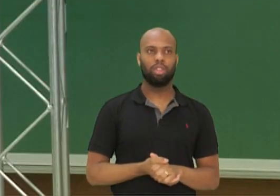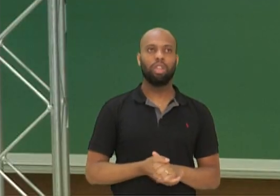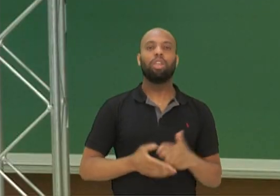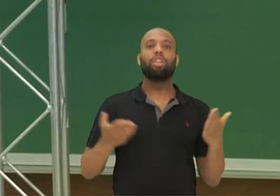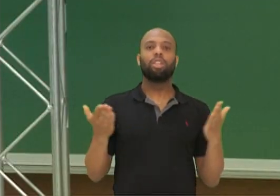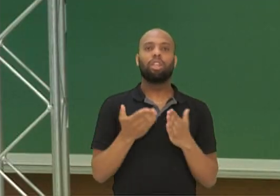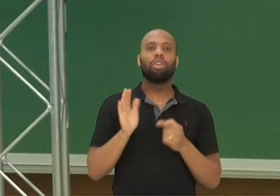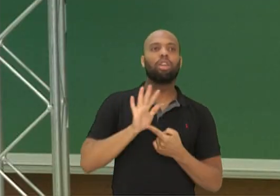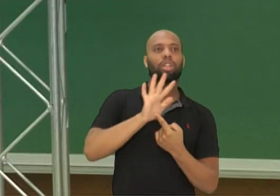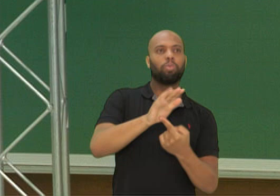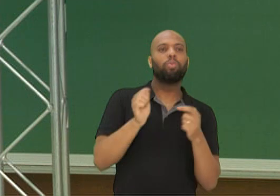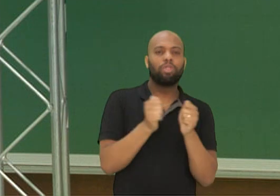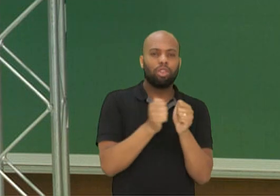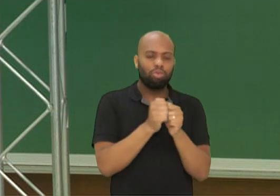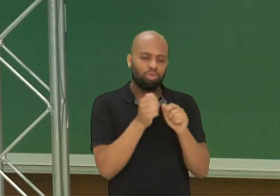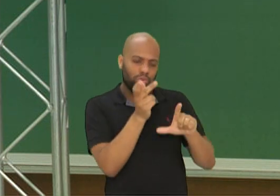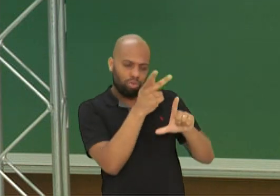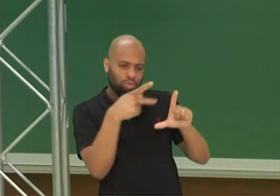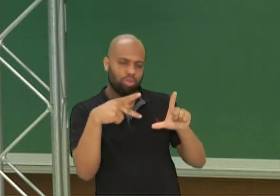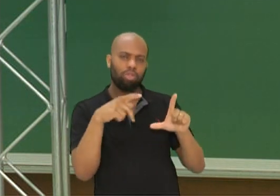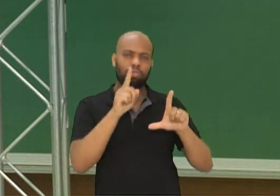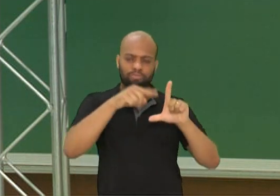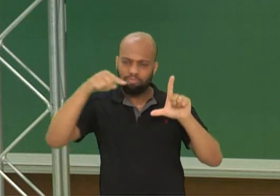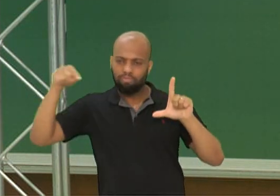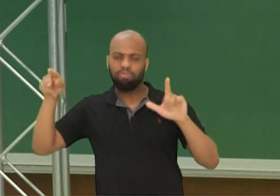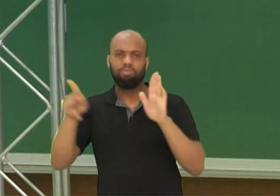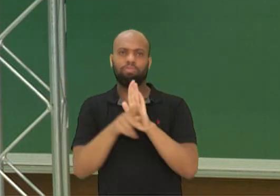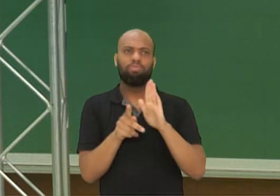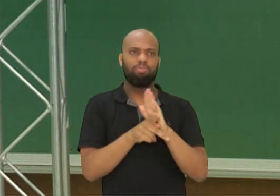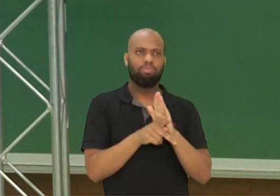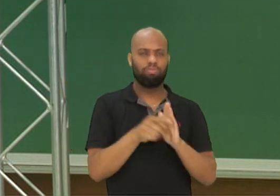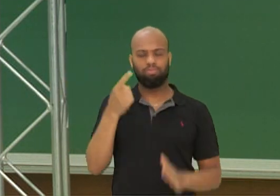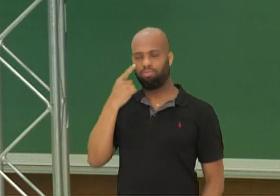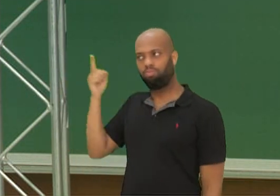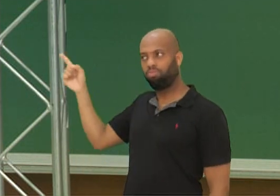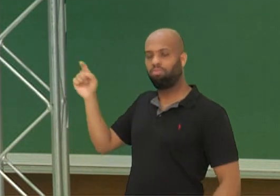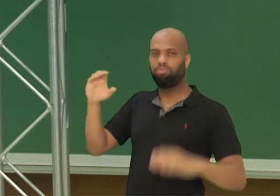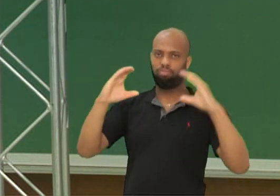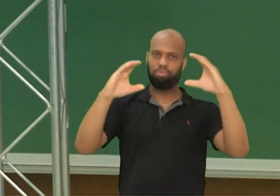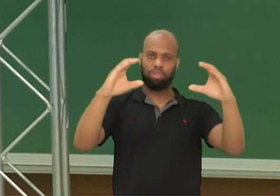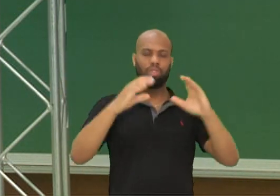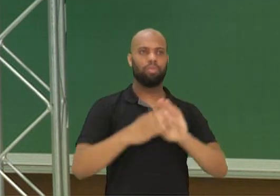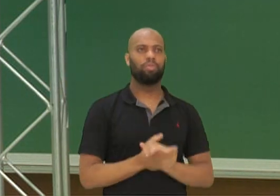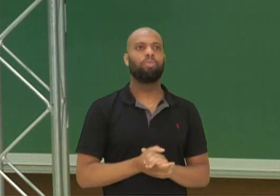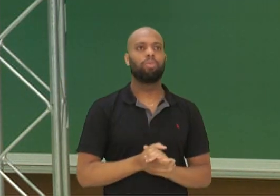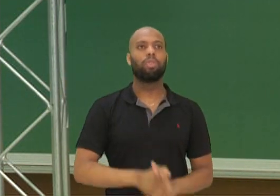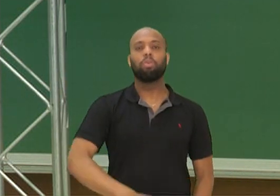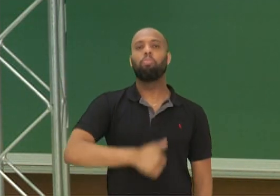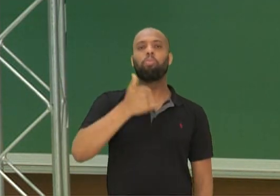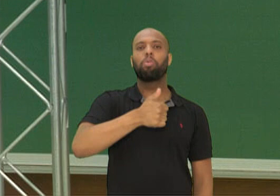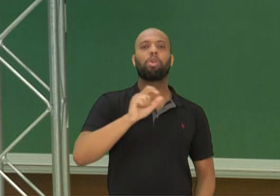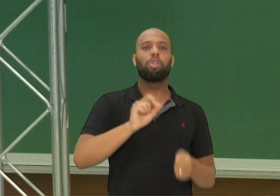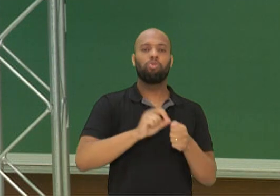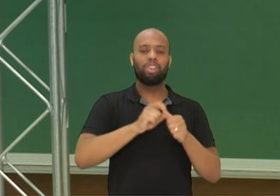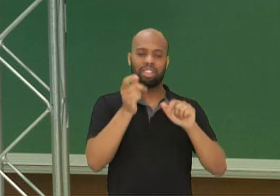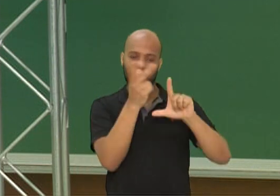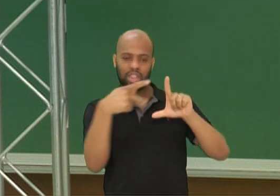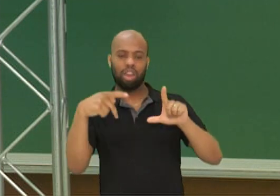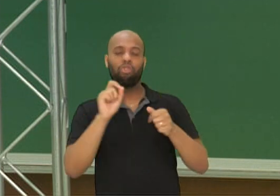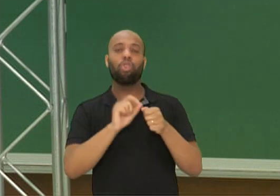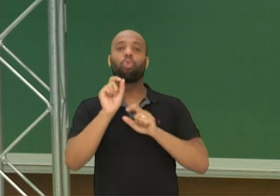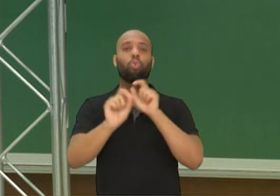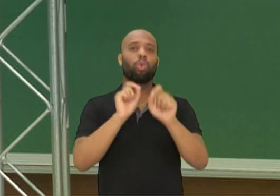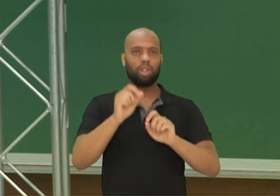Vamos esboçar juntos aqui o gráfico da função 2 elevado a x. Primeiro passo para construir o gráfico da